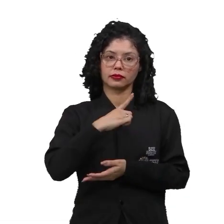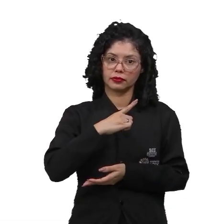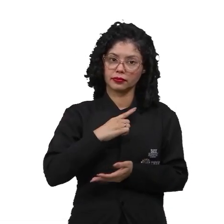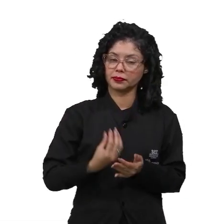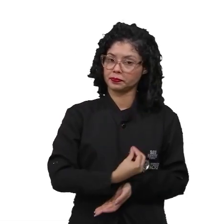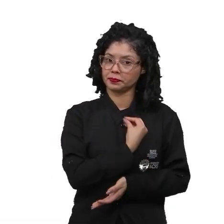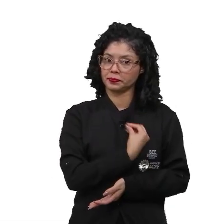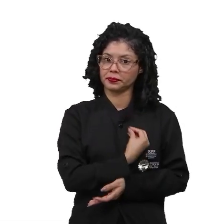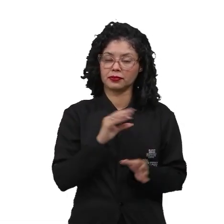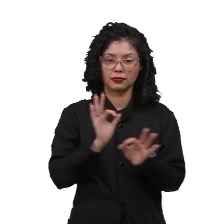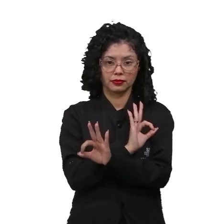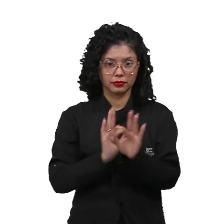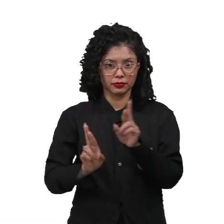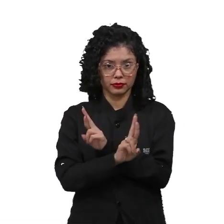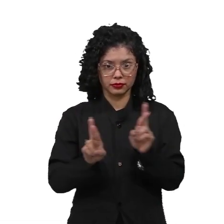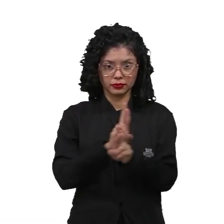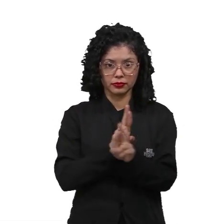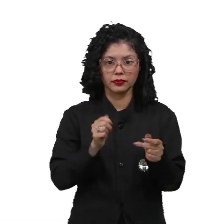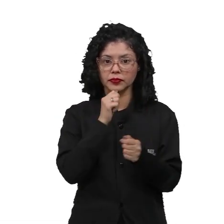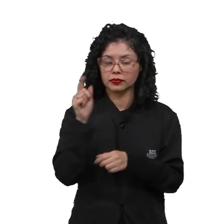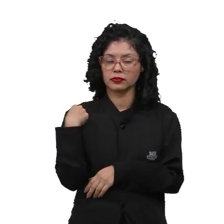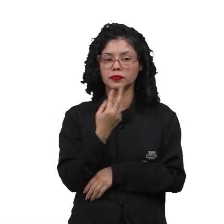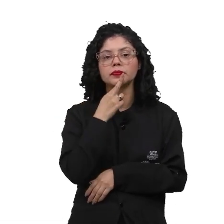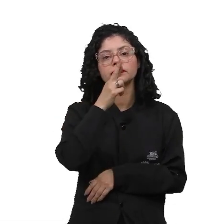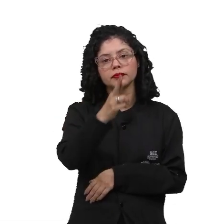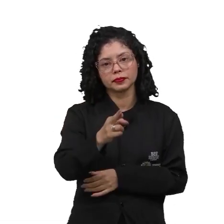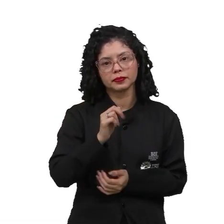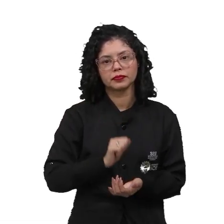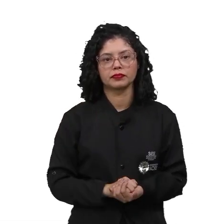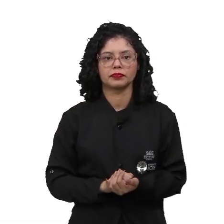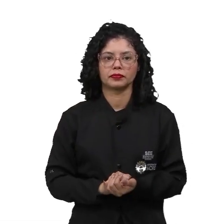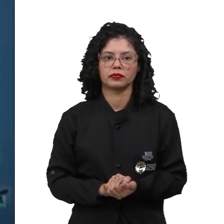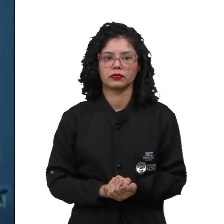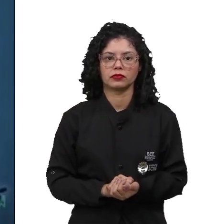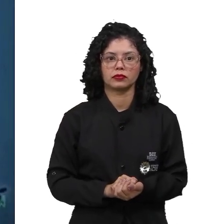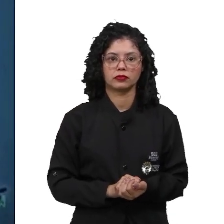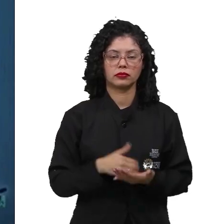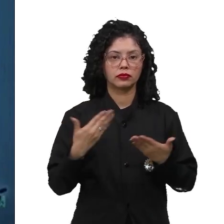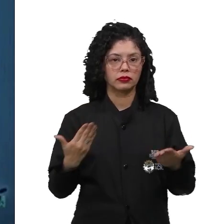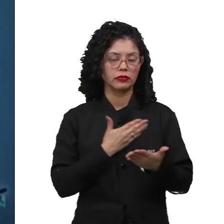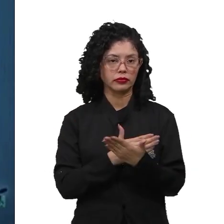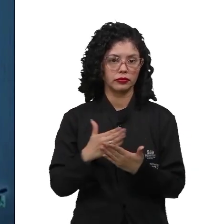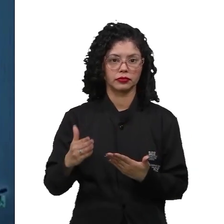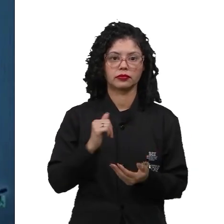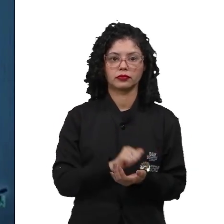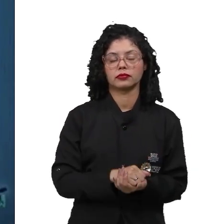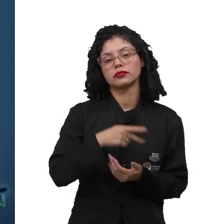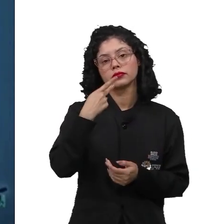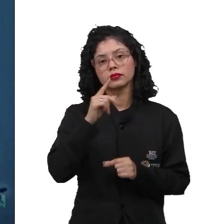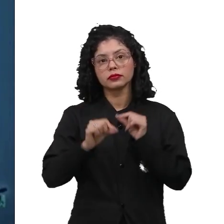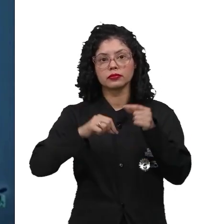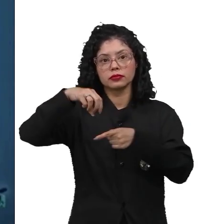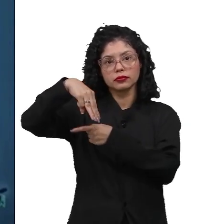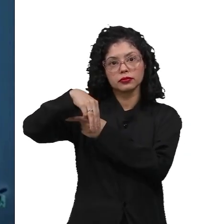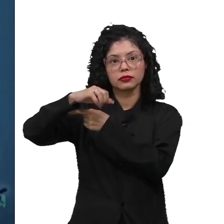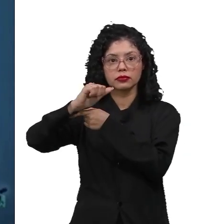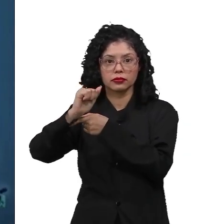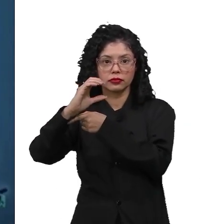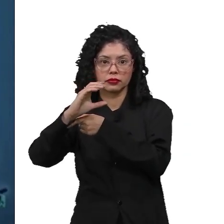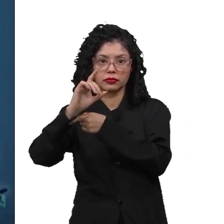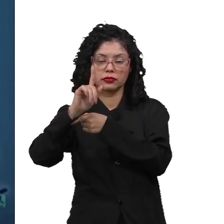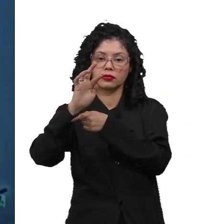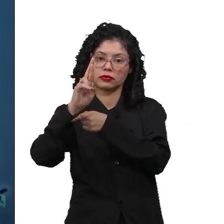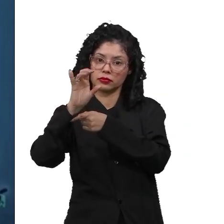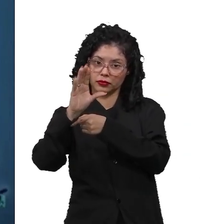estão relacionados com a resposta imune. Então, para começar, a gente vai falar aqui do